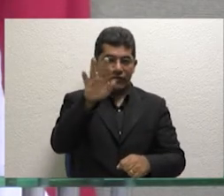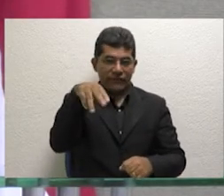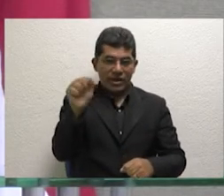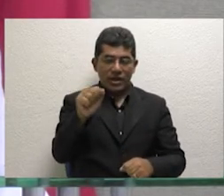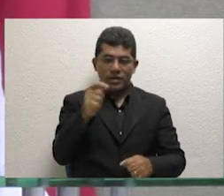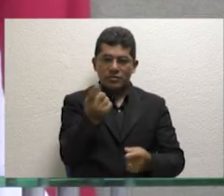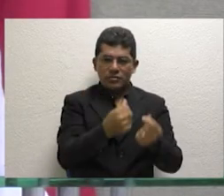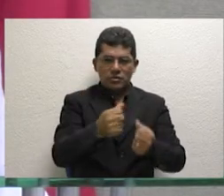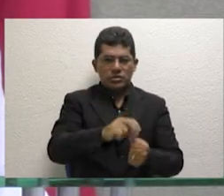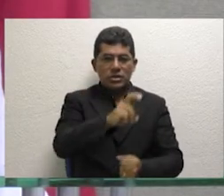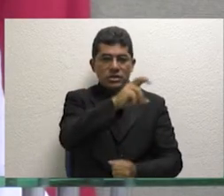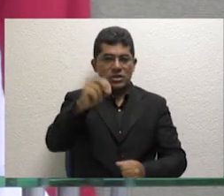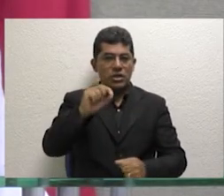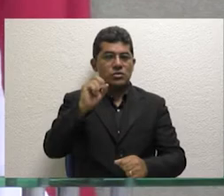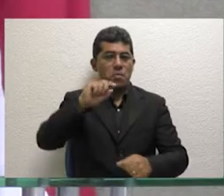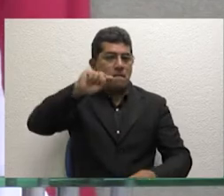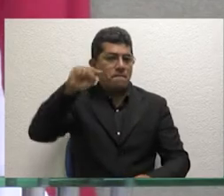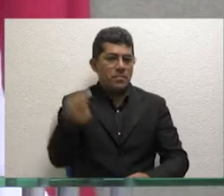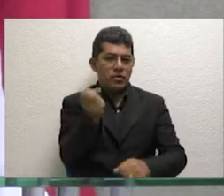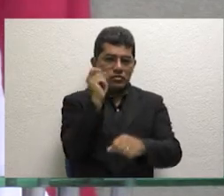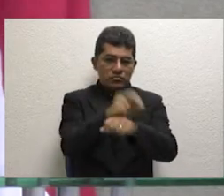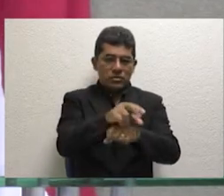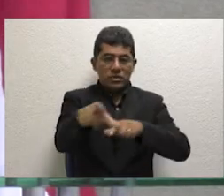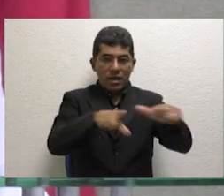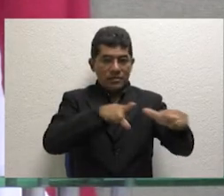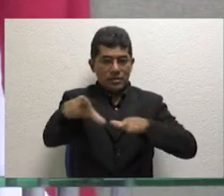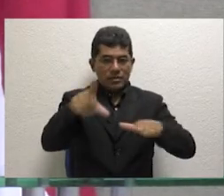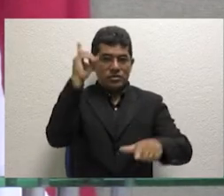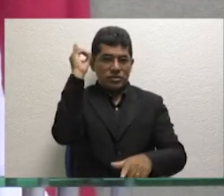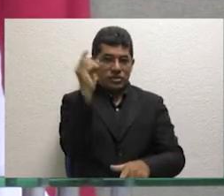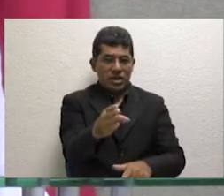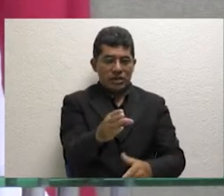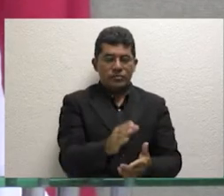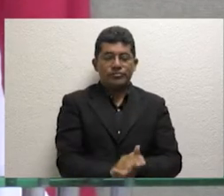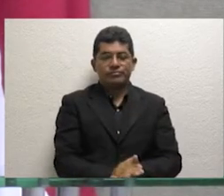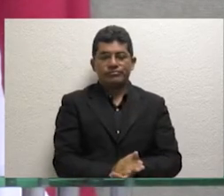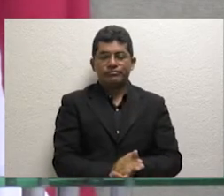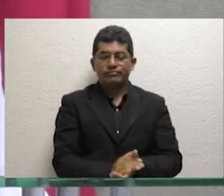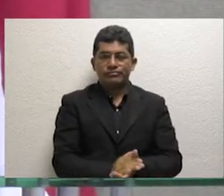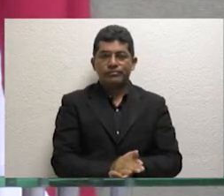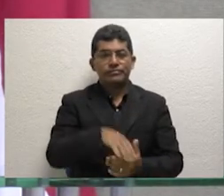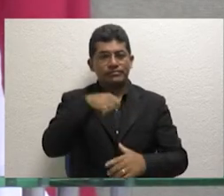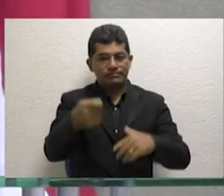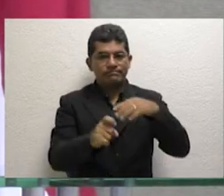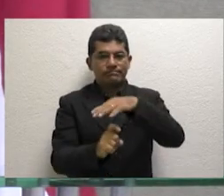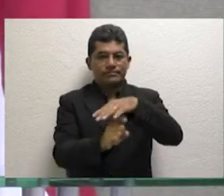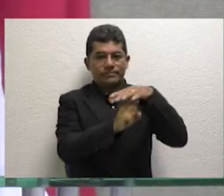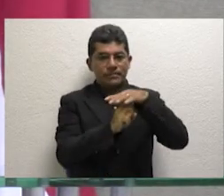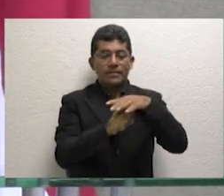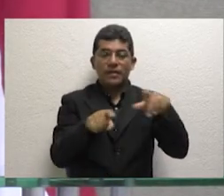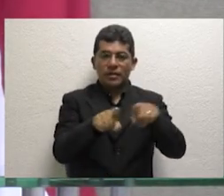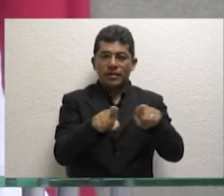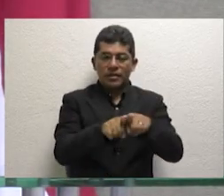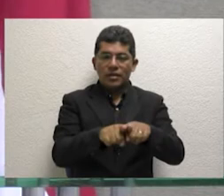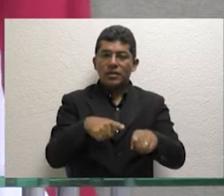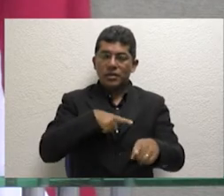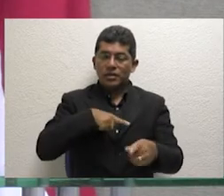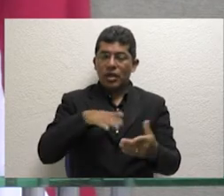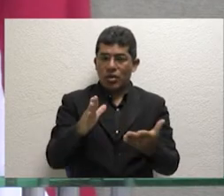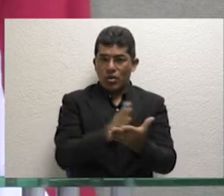mil empregos diretos e indiretos e é uma Zona Franca que tem alguns